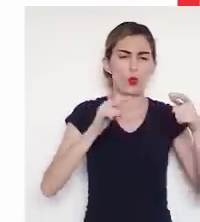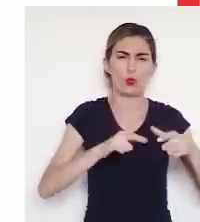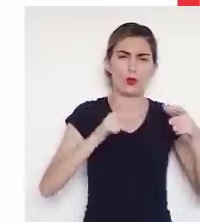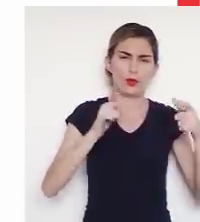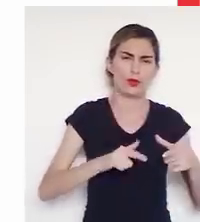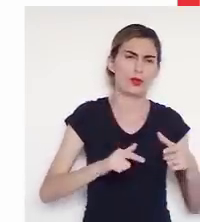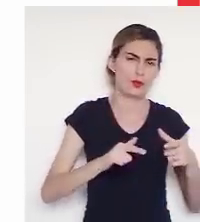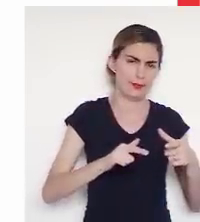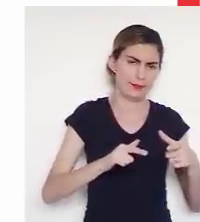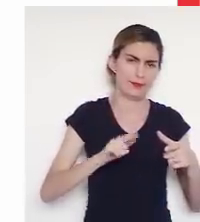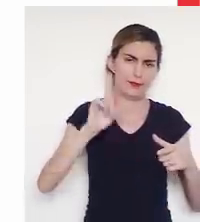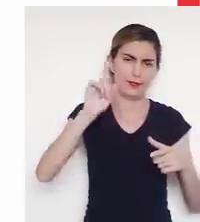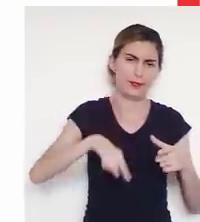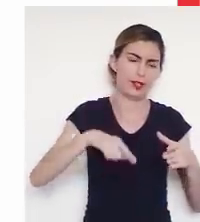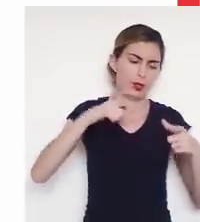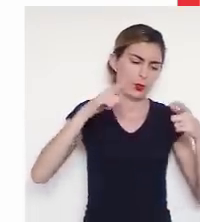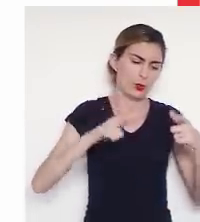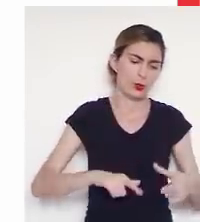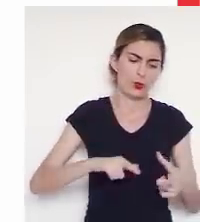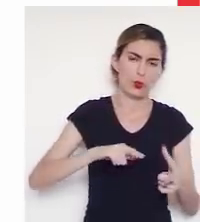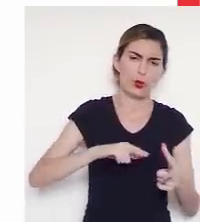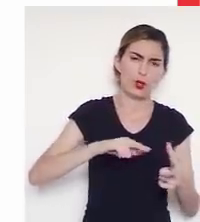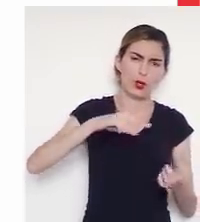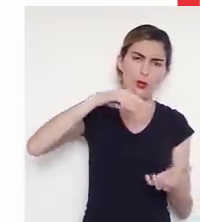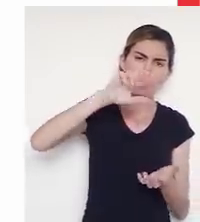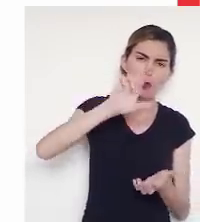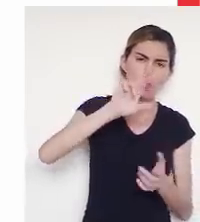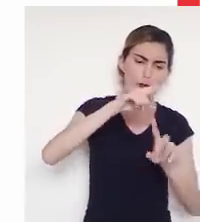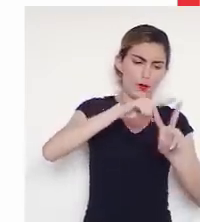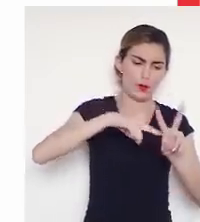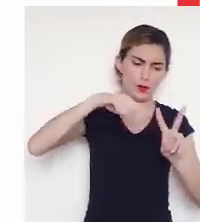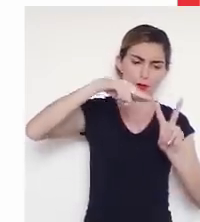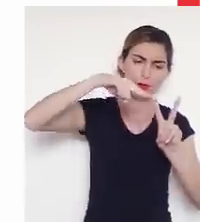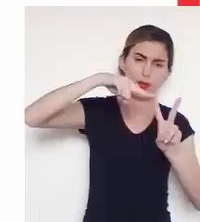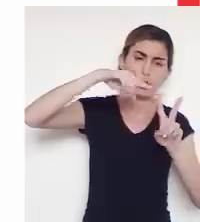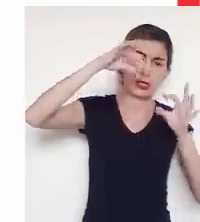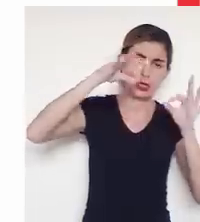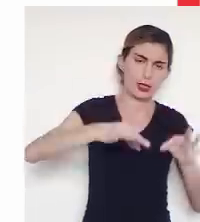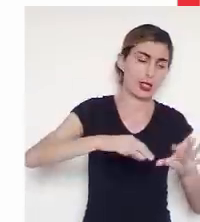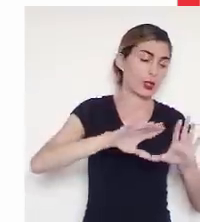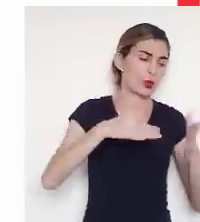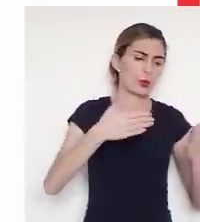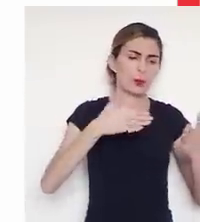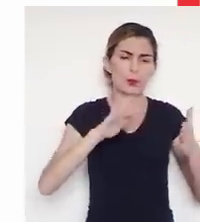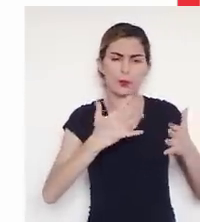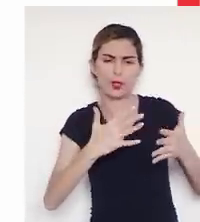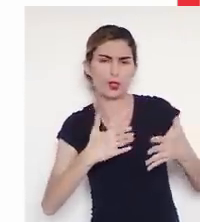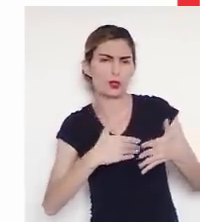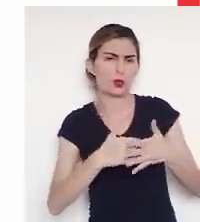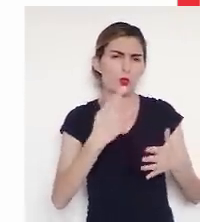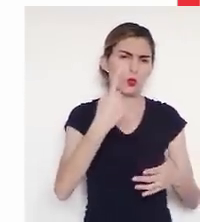ali então é localizado a raiz de 2. Aproximadamente